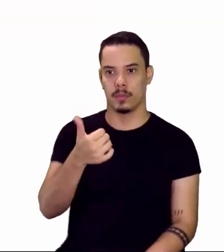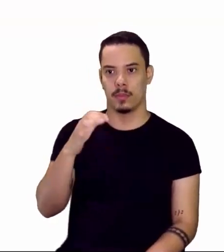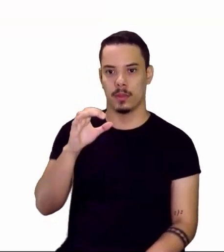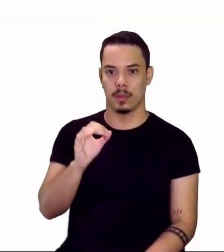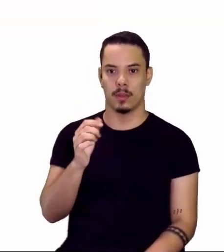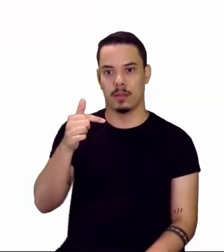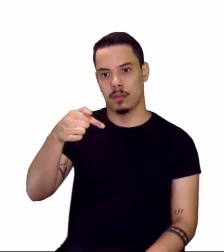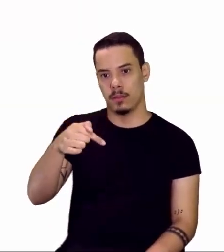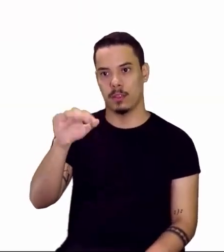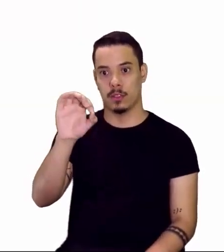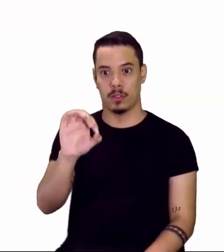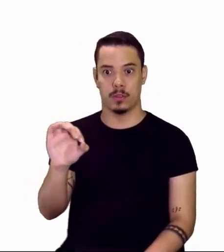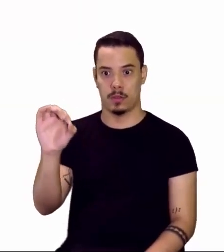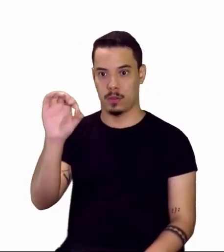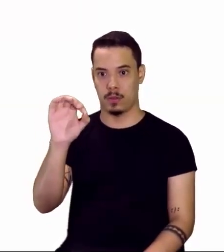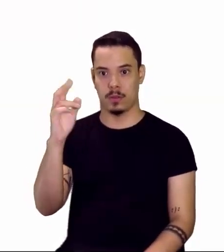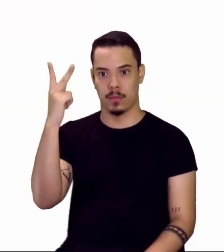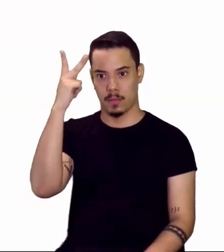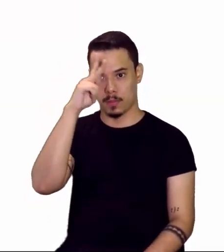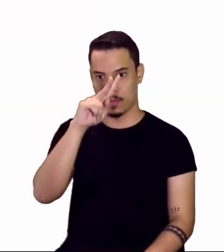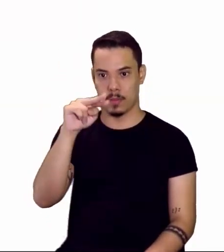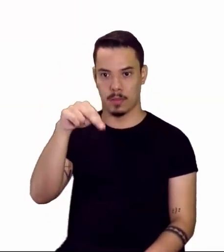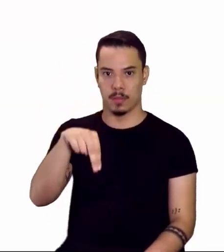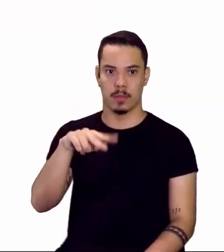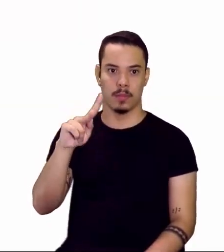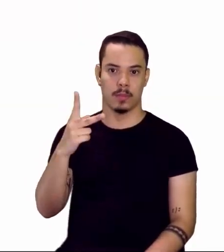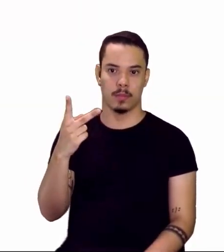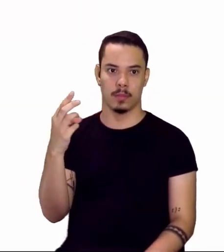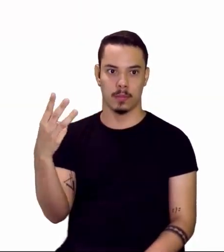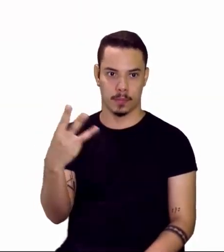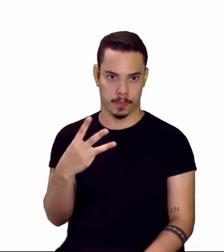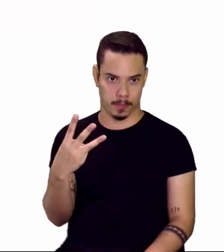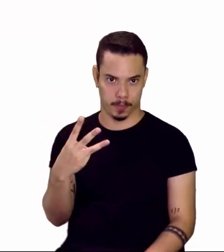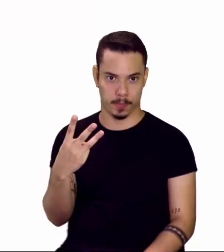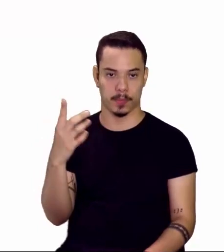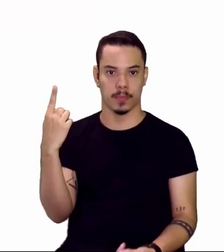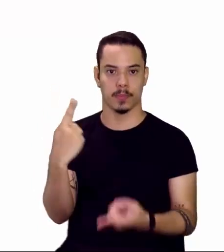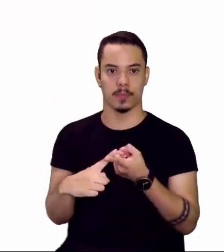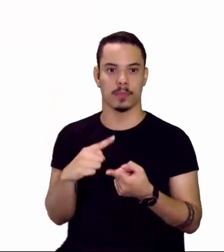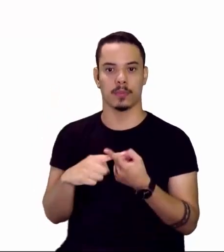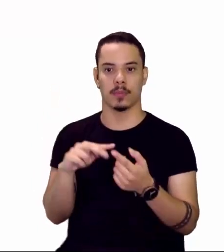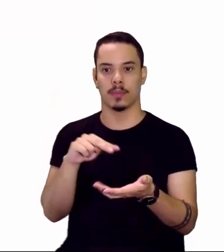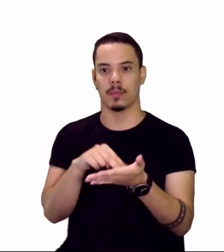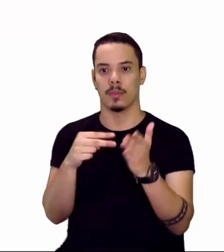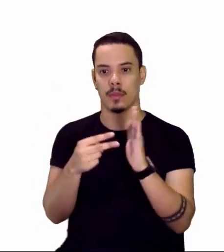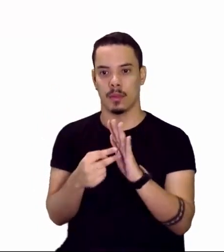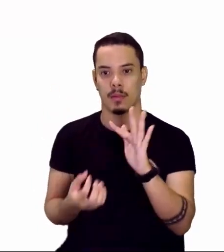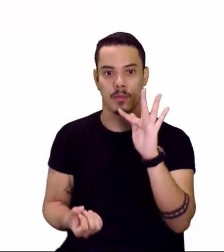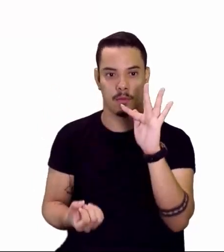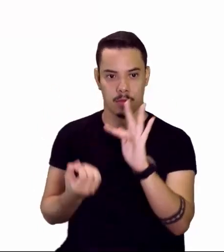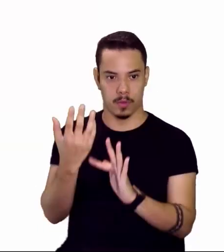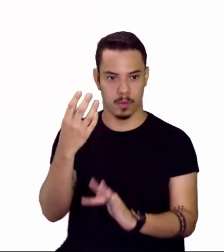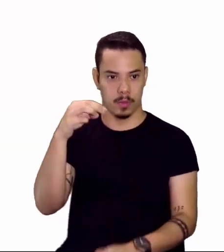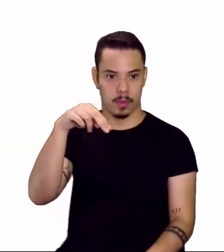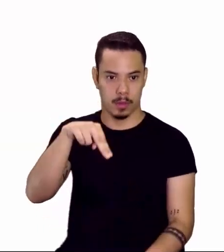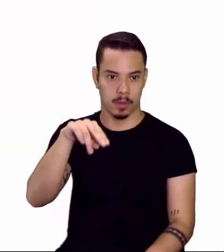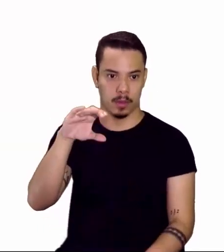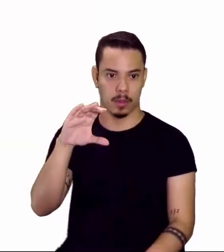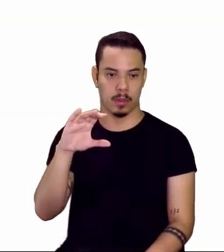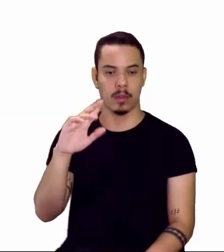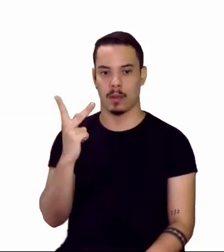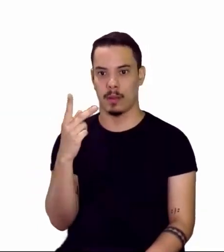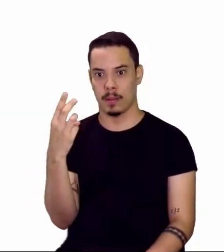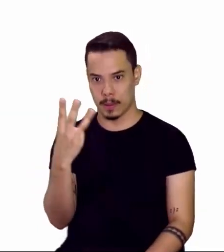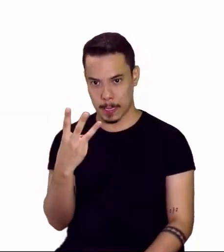107 graus, no caso da molécula da amônia, cuja fórmula é NH3. O que acontece com a